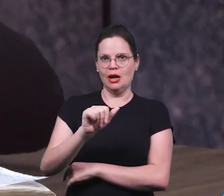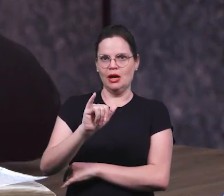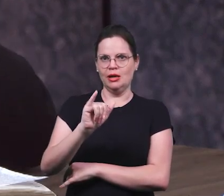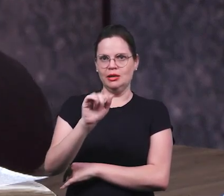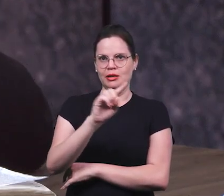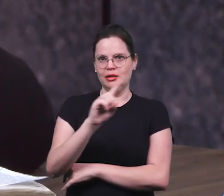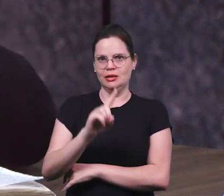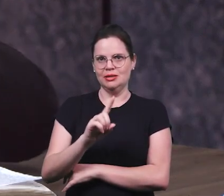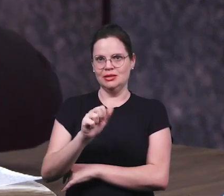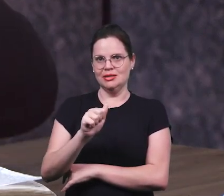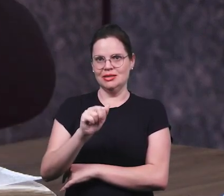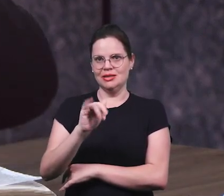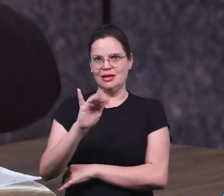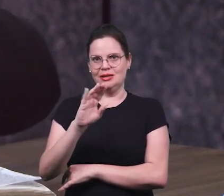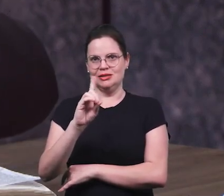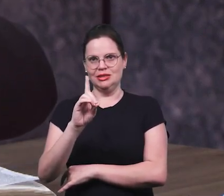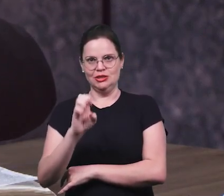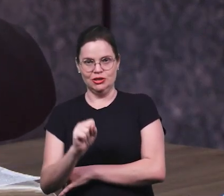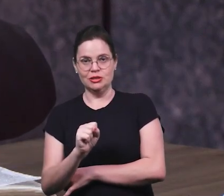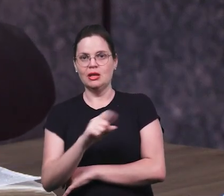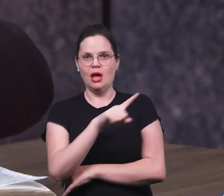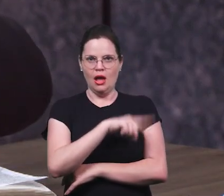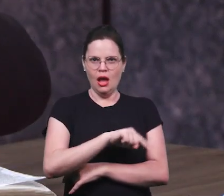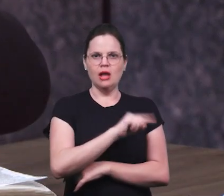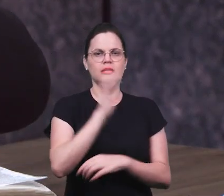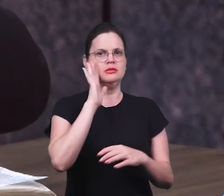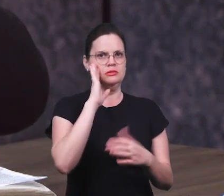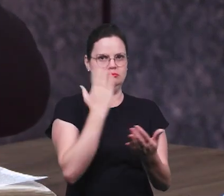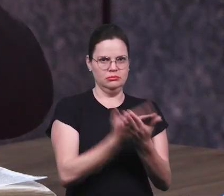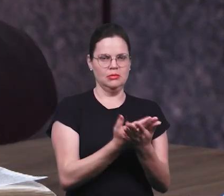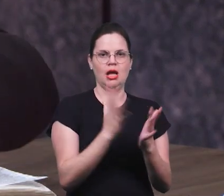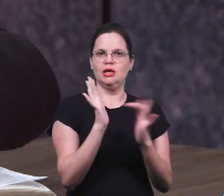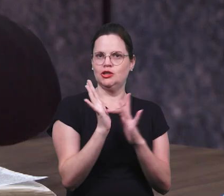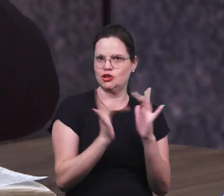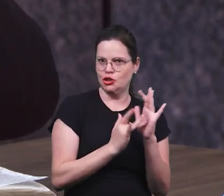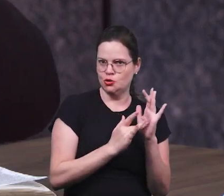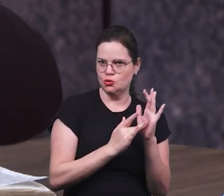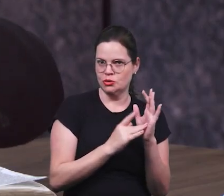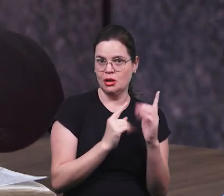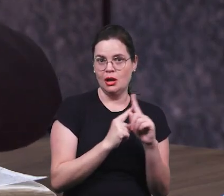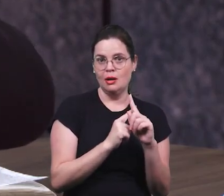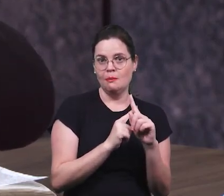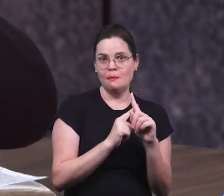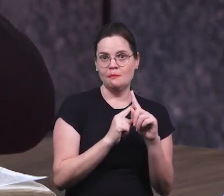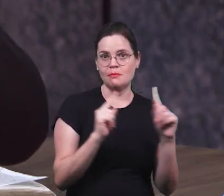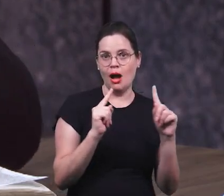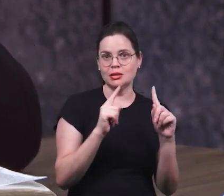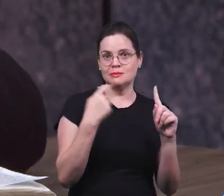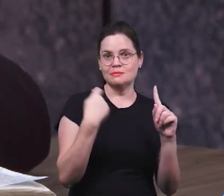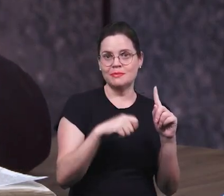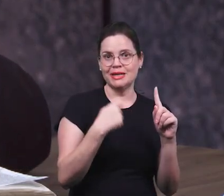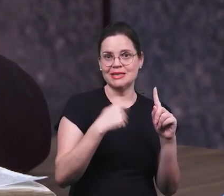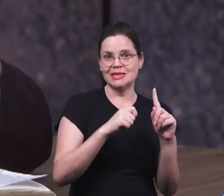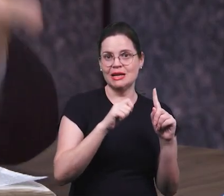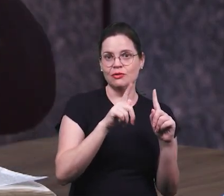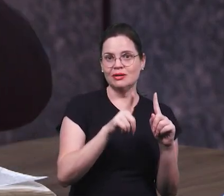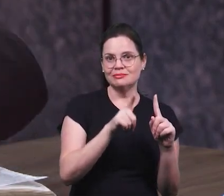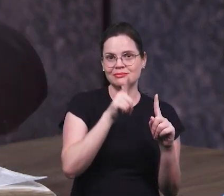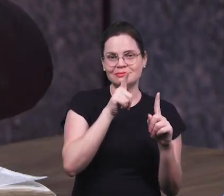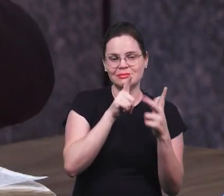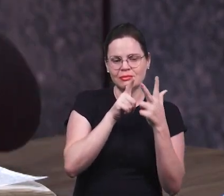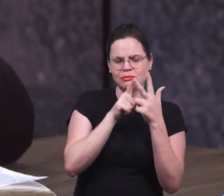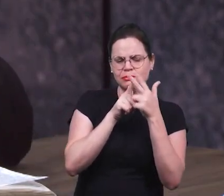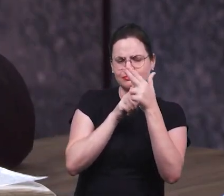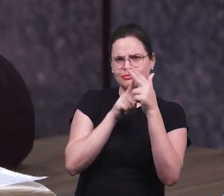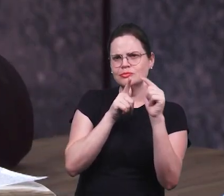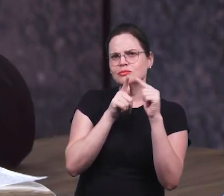creram no nome do Senhor Jesus, aceitaram o evangelho, mas diziam que precisavam circuncidar e guardar